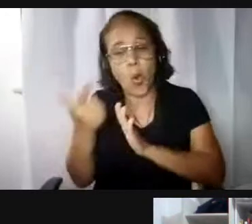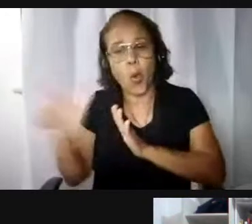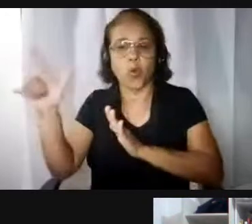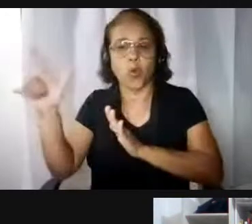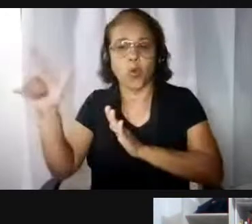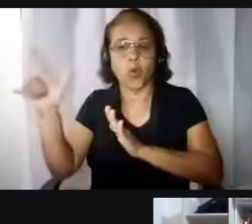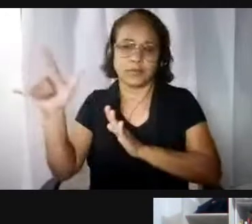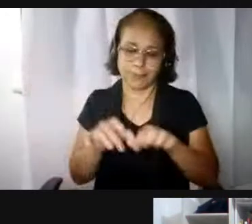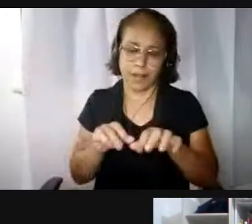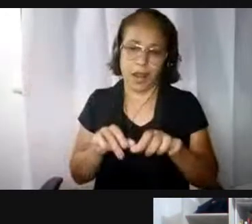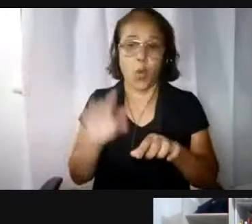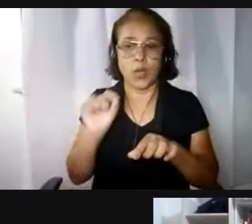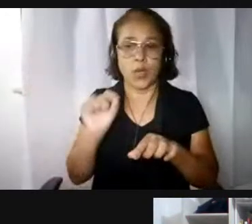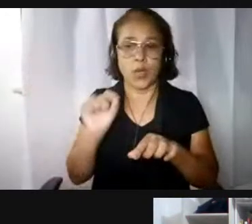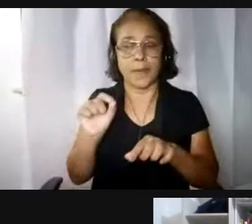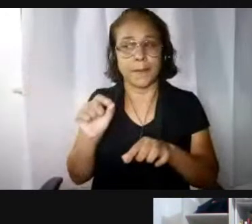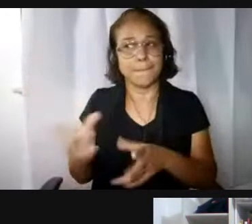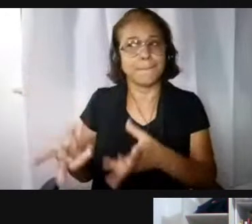presença negra.